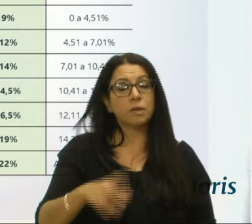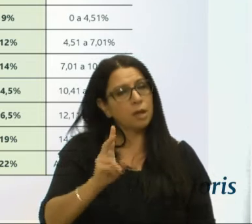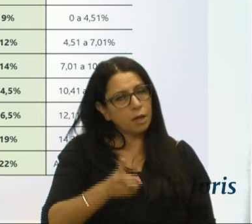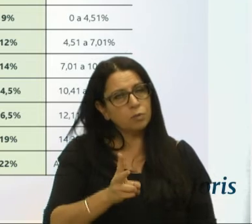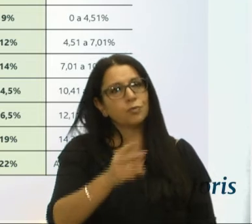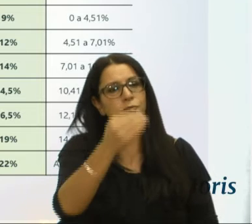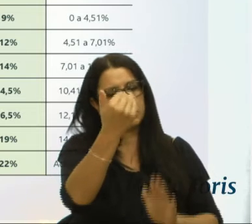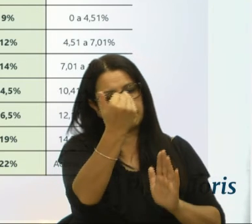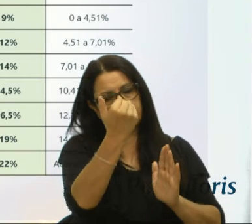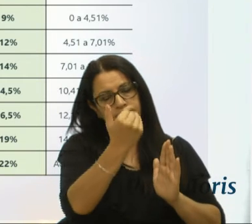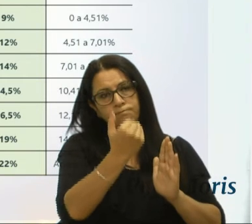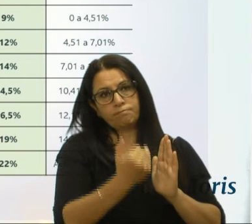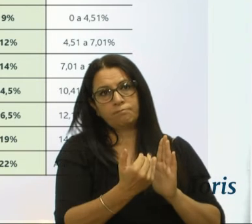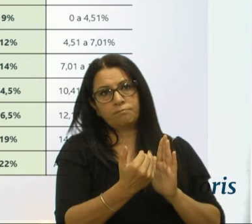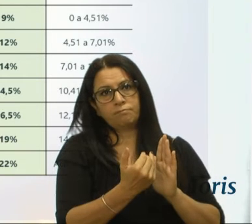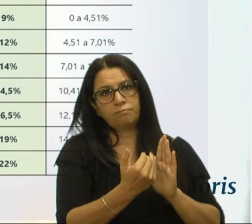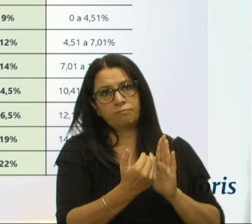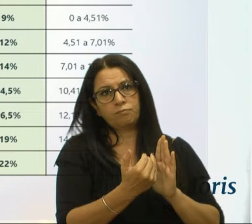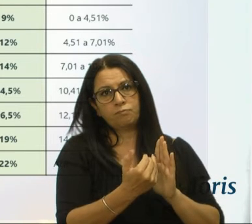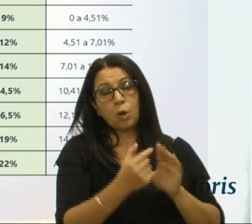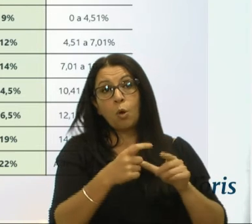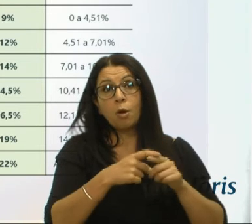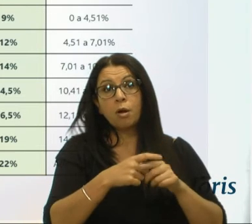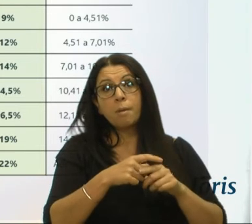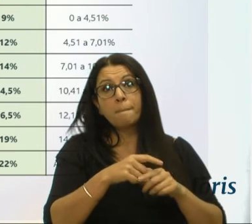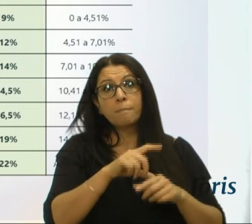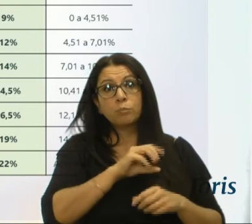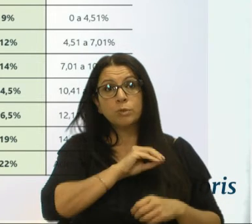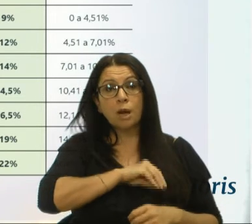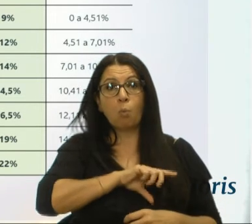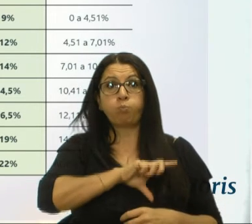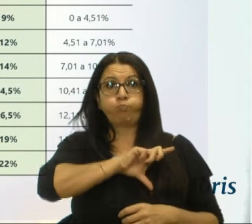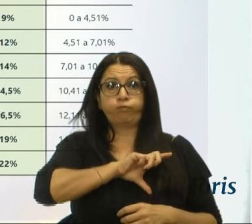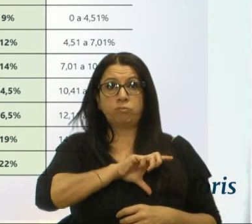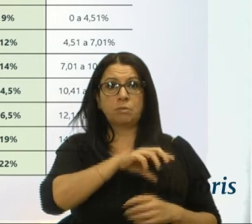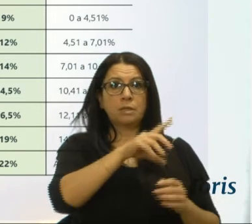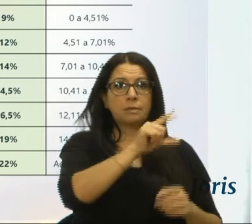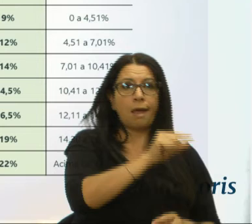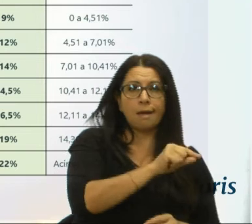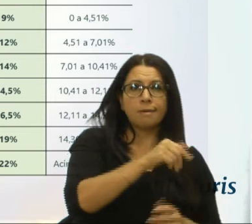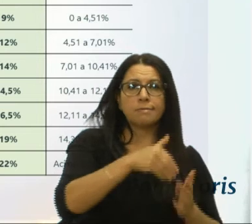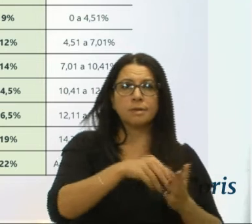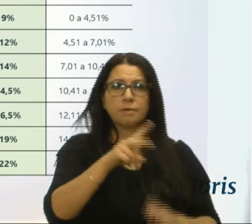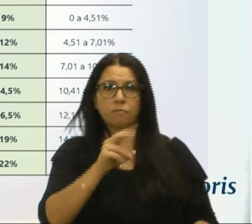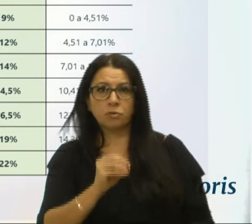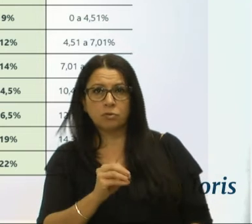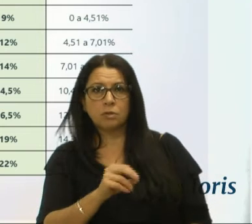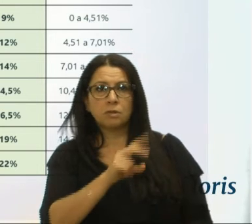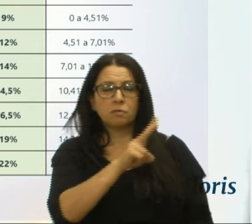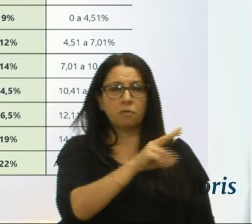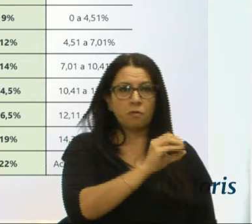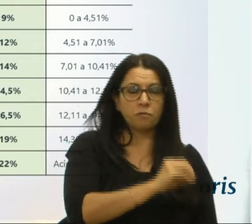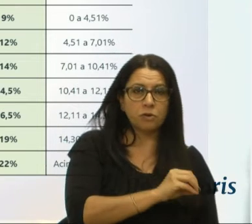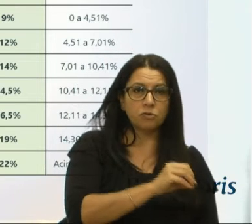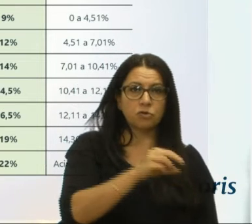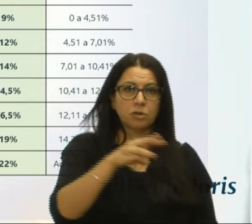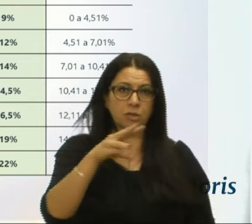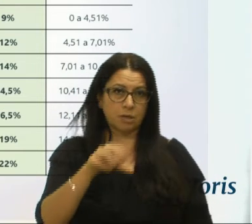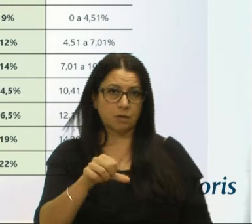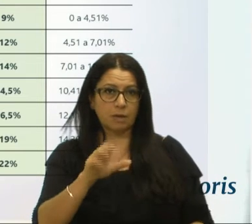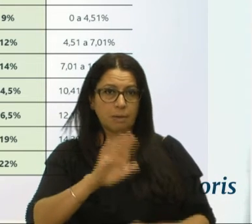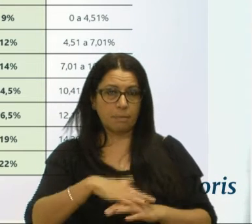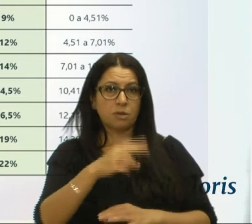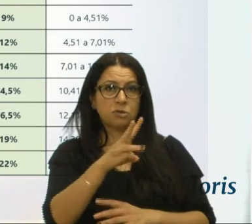por diante. Os maiores salários, quem ganha de 10 a 20, quem ganha de 20 a 39, ou mais